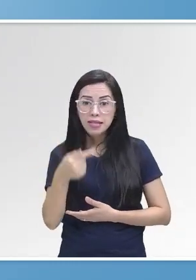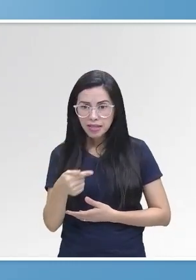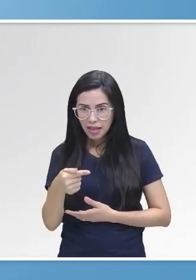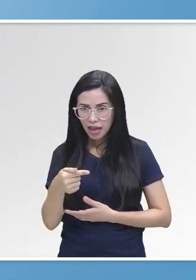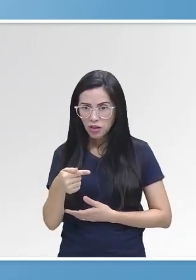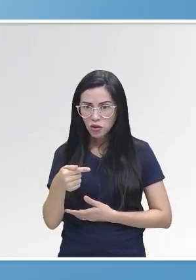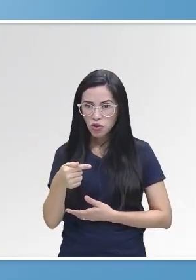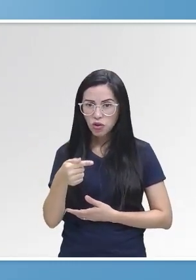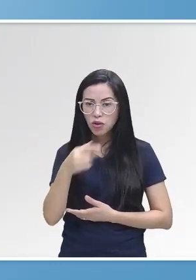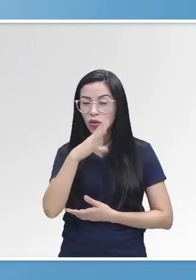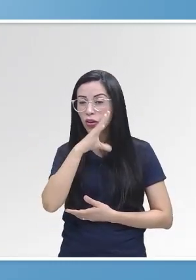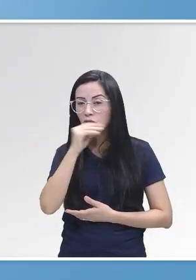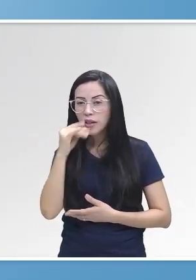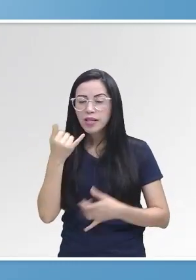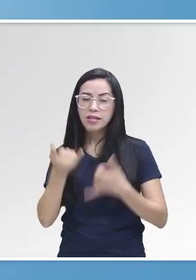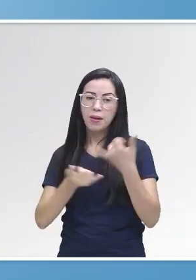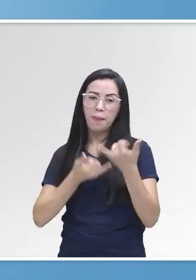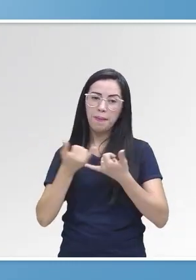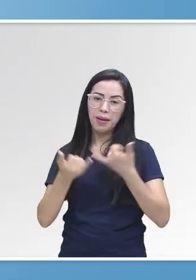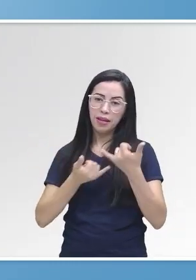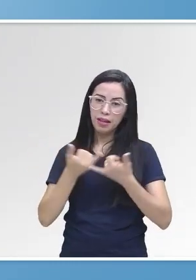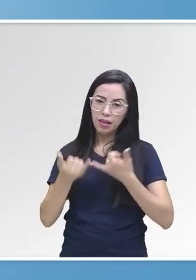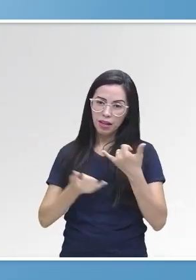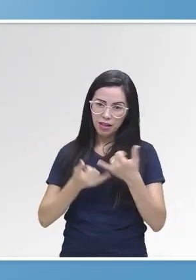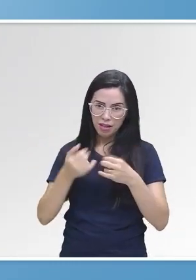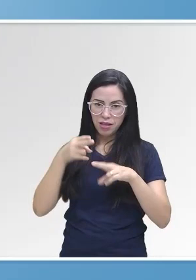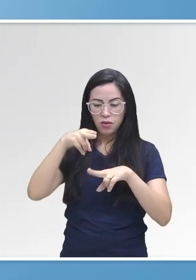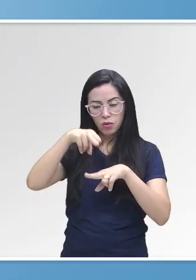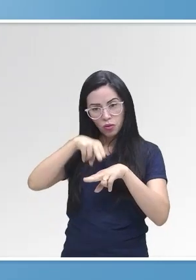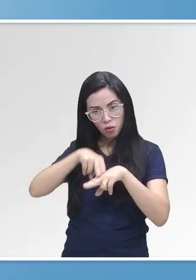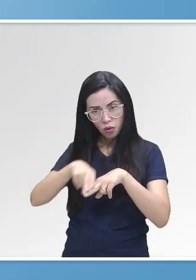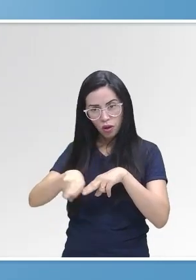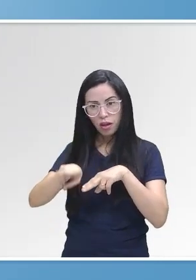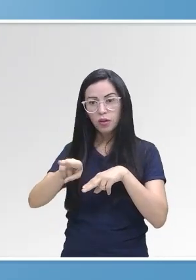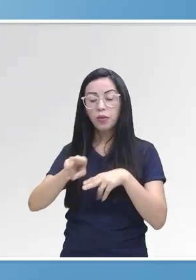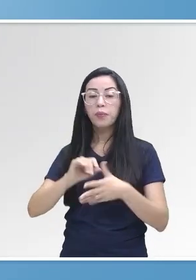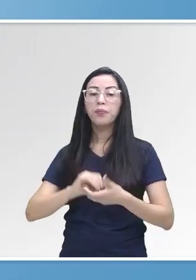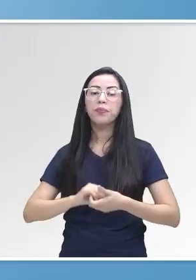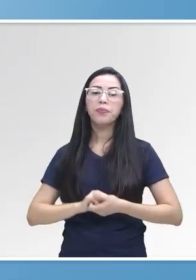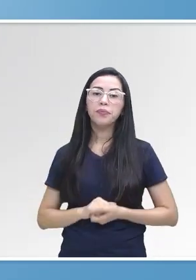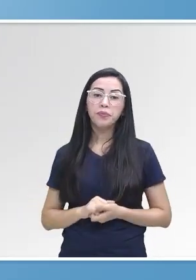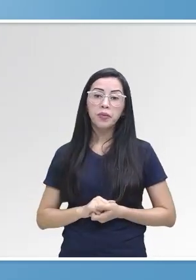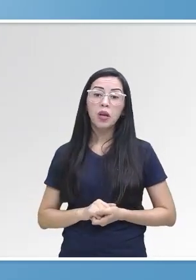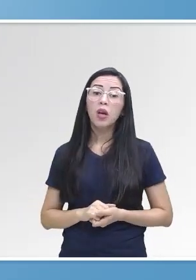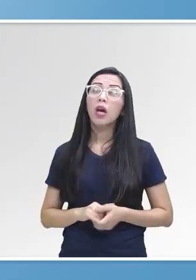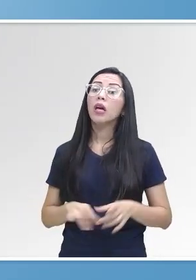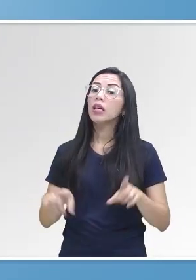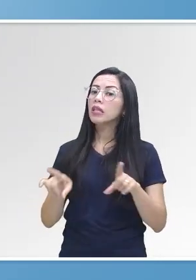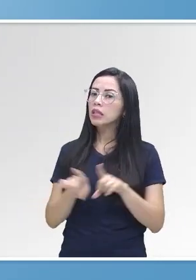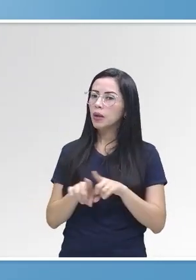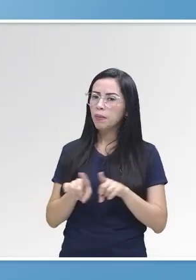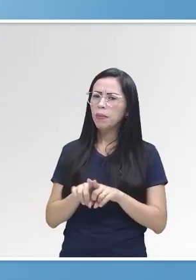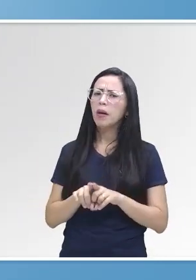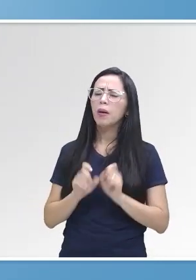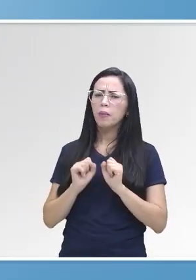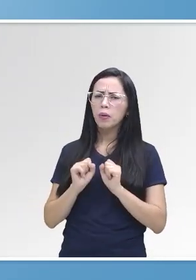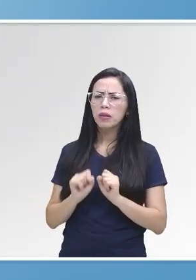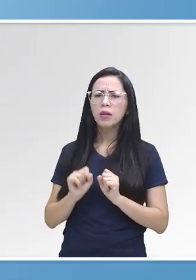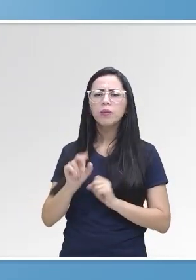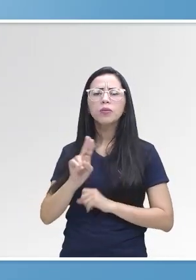tem sete crianças para brincar no escorregador e a gente também pode fazer essa representação